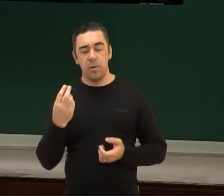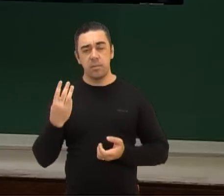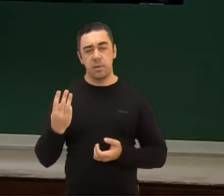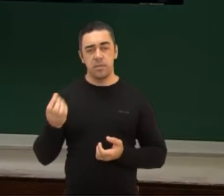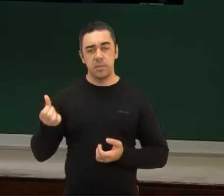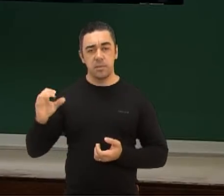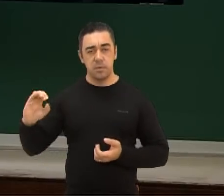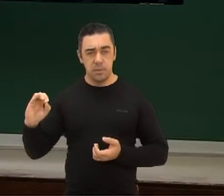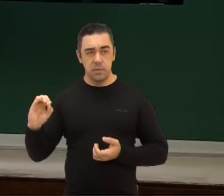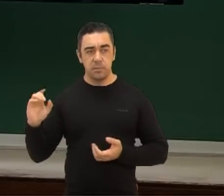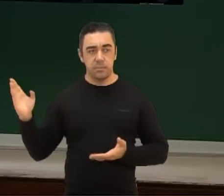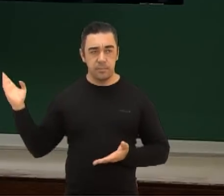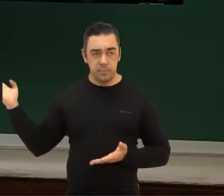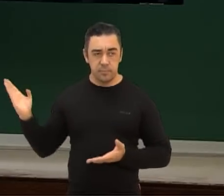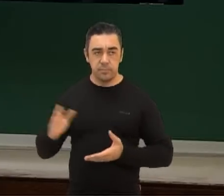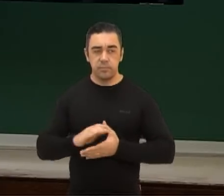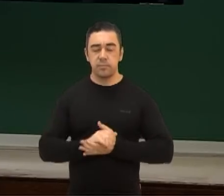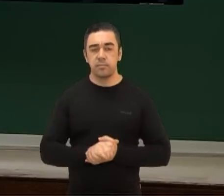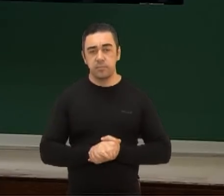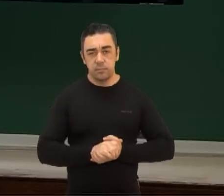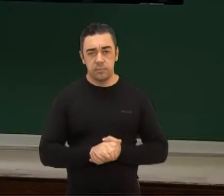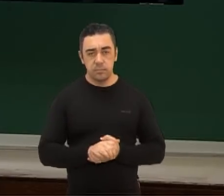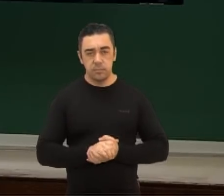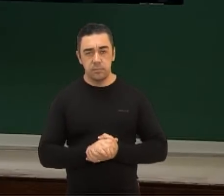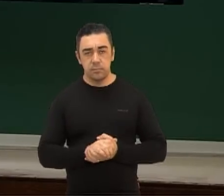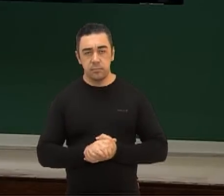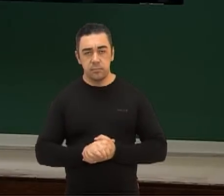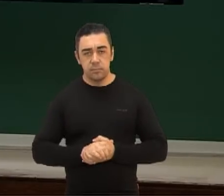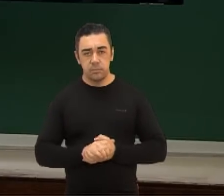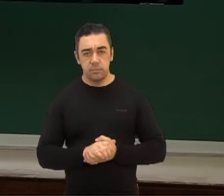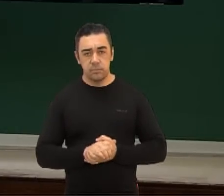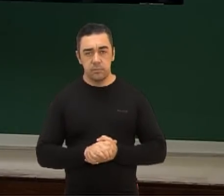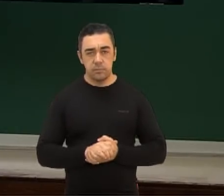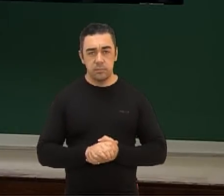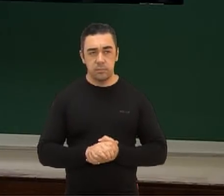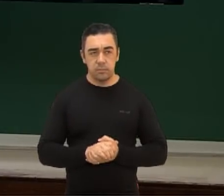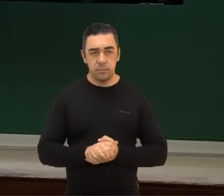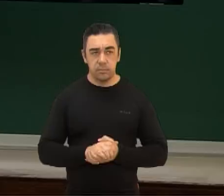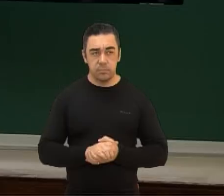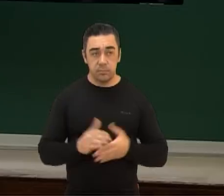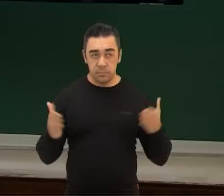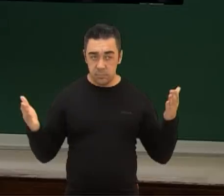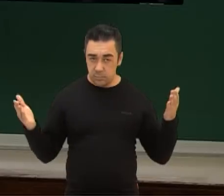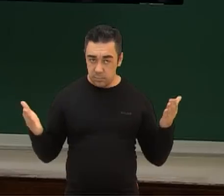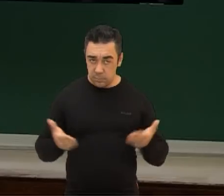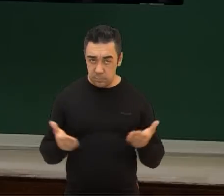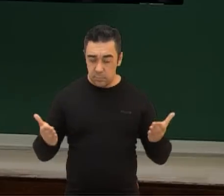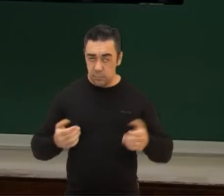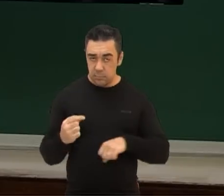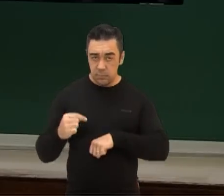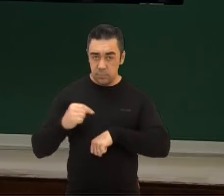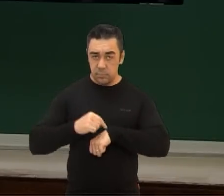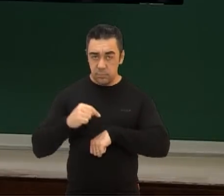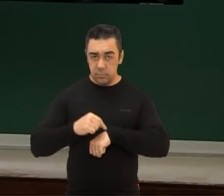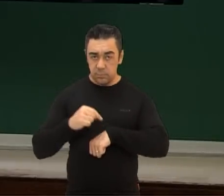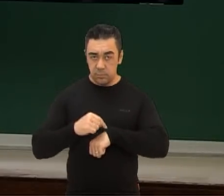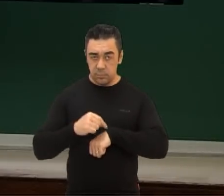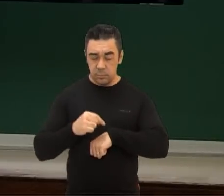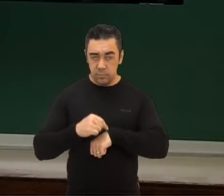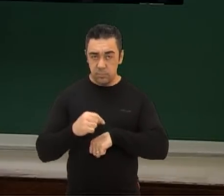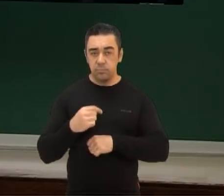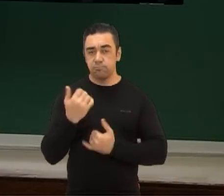de 6 voltas, 6 movimentos, beleza? E agora, chegamos na hora do